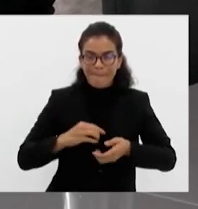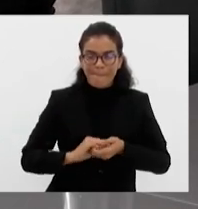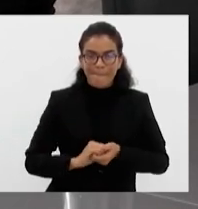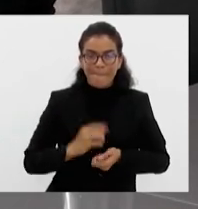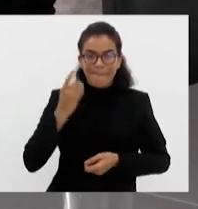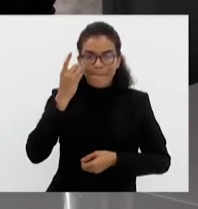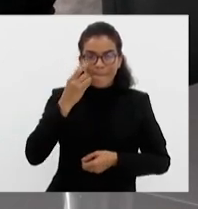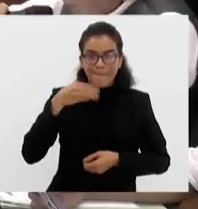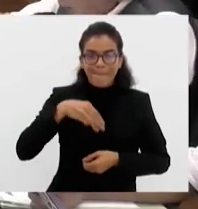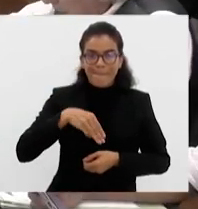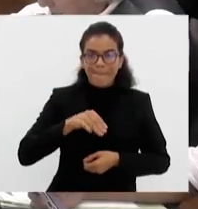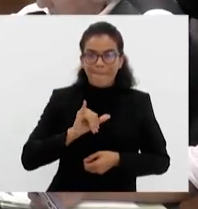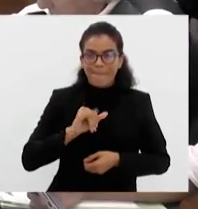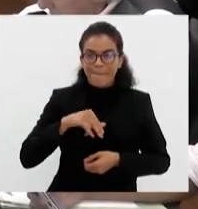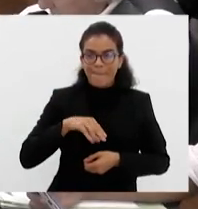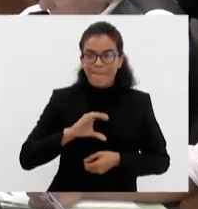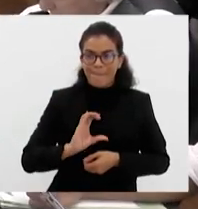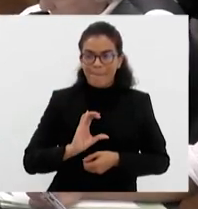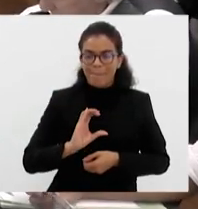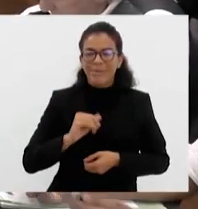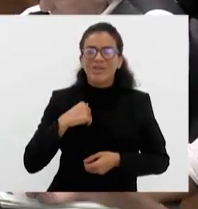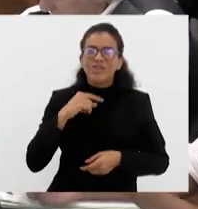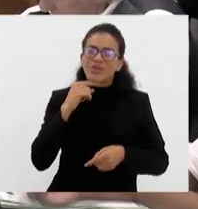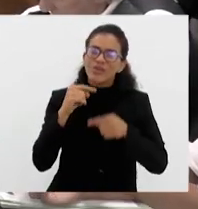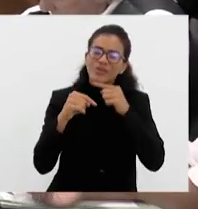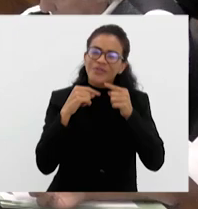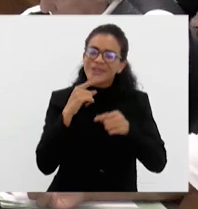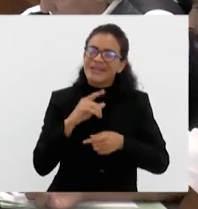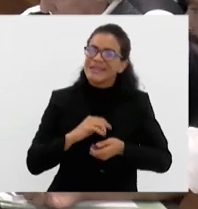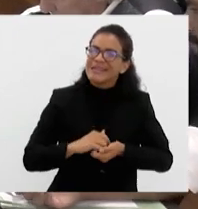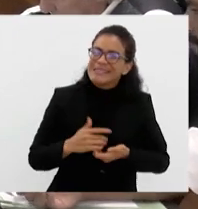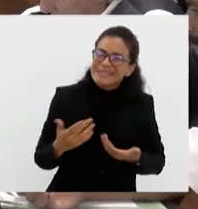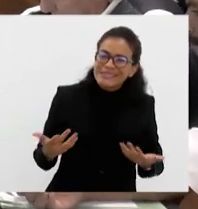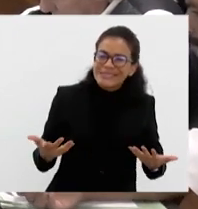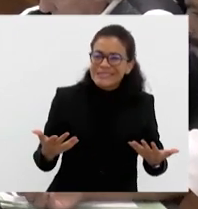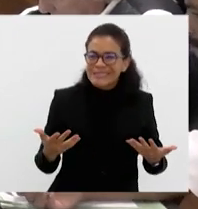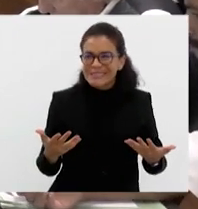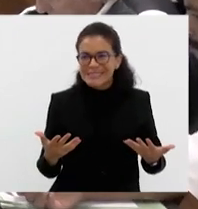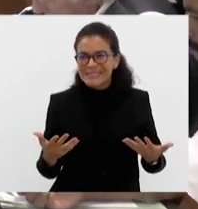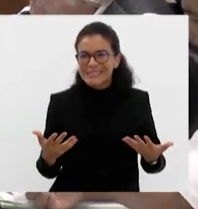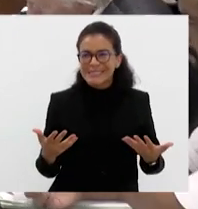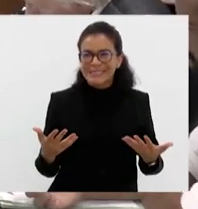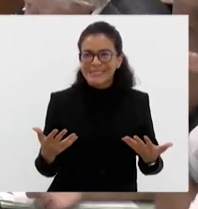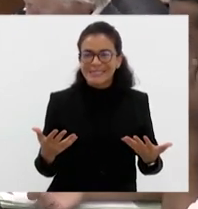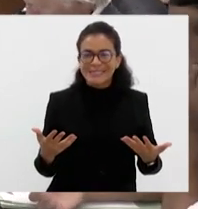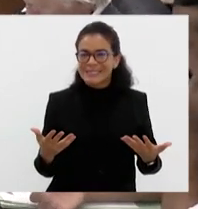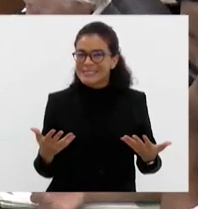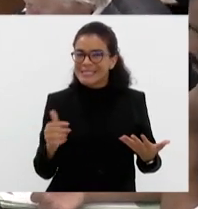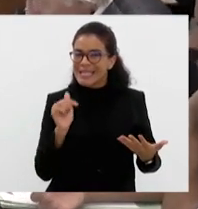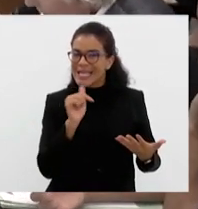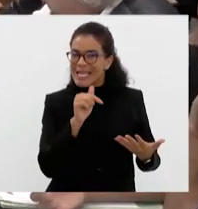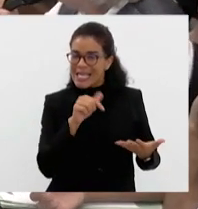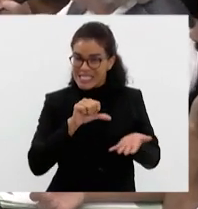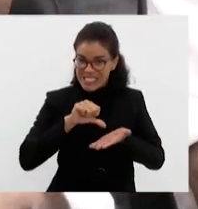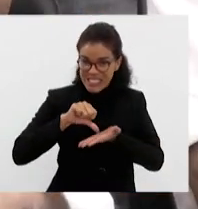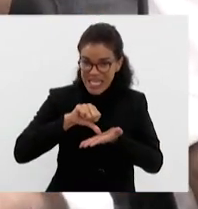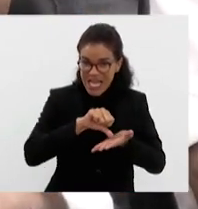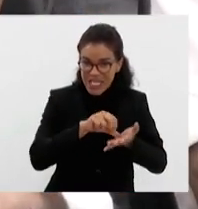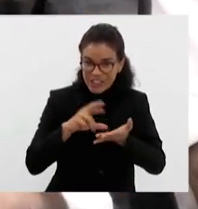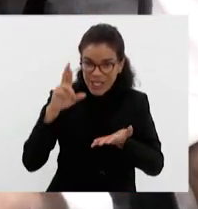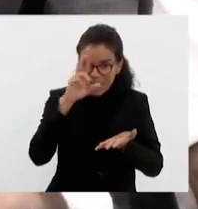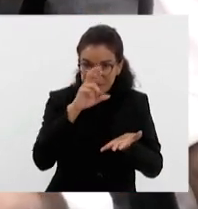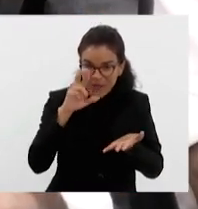Mink. Não, a minha dúvida é o seguinte, essa Esse rastreamento é de